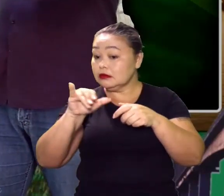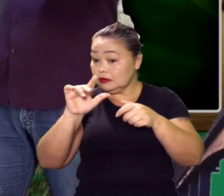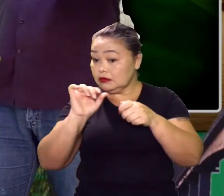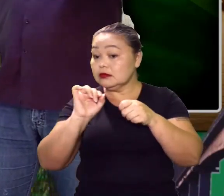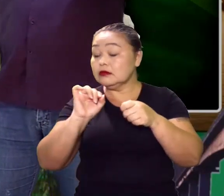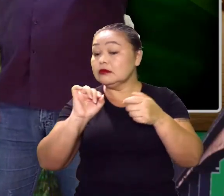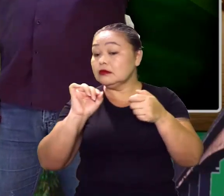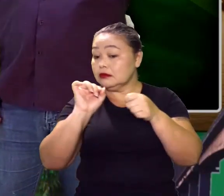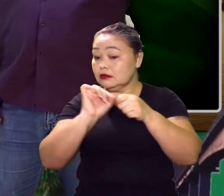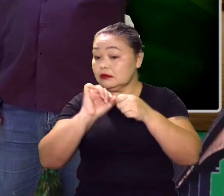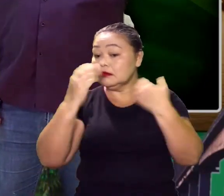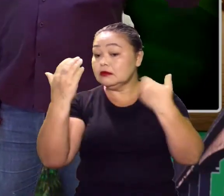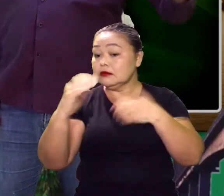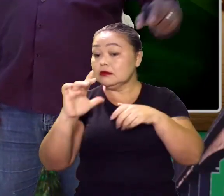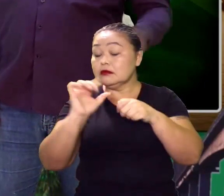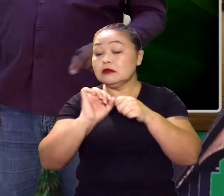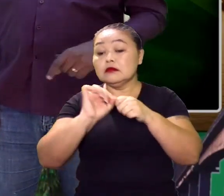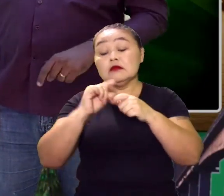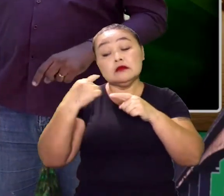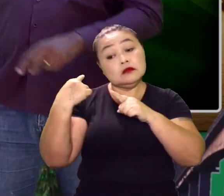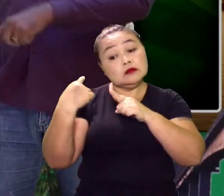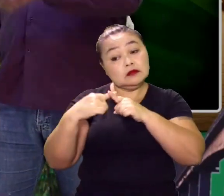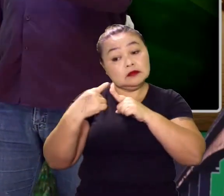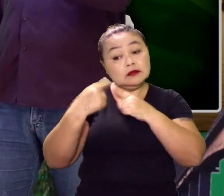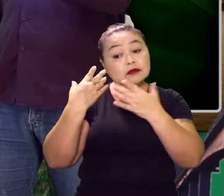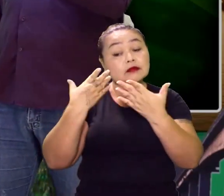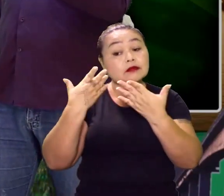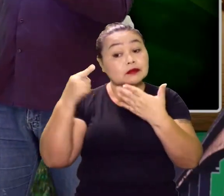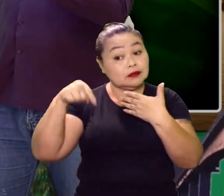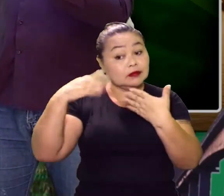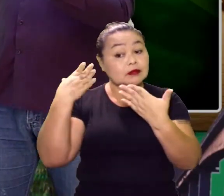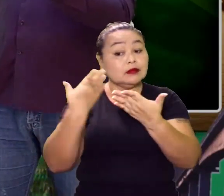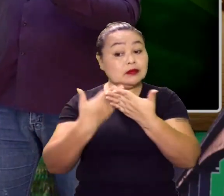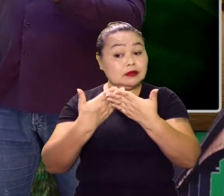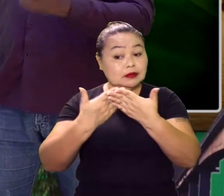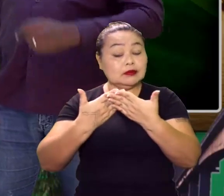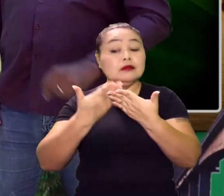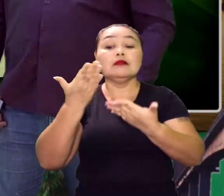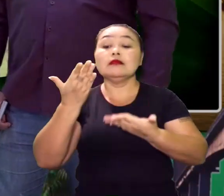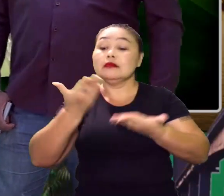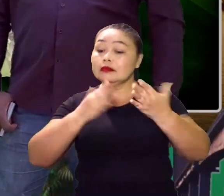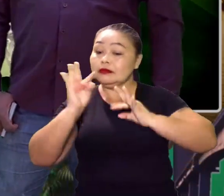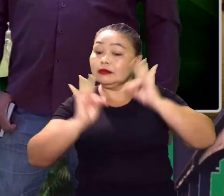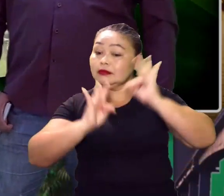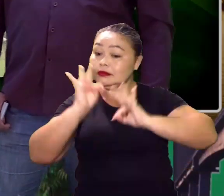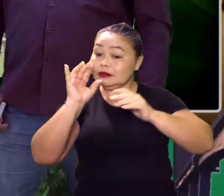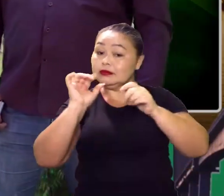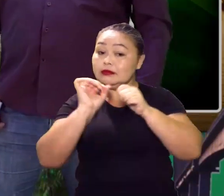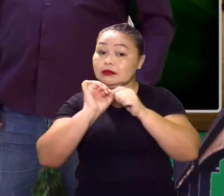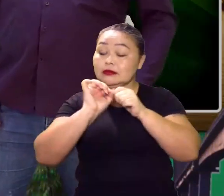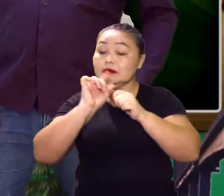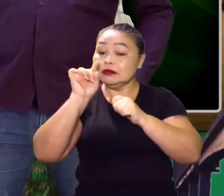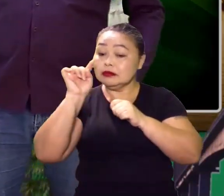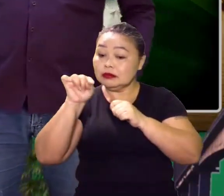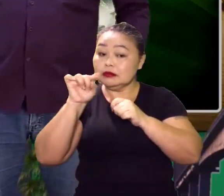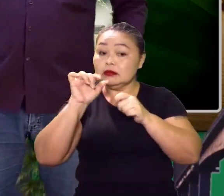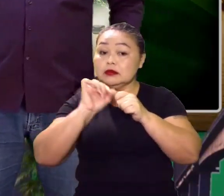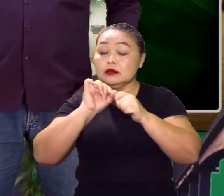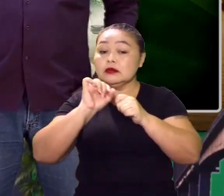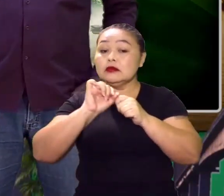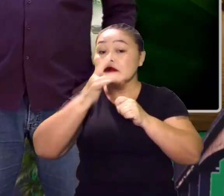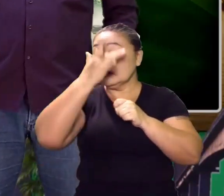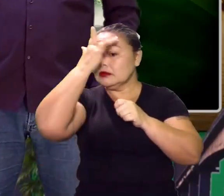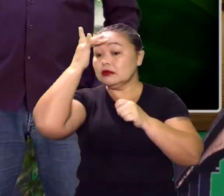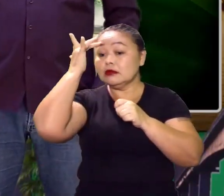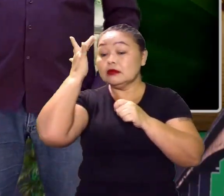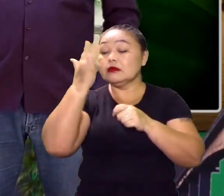as aulas, elas vão para várias partes do Brasil e até do mundo. Exatamente. Bem lembrado. Tem pessoas que assistem